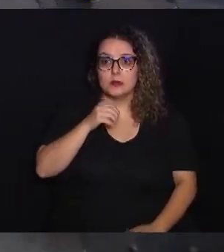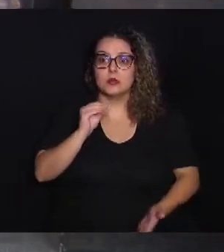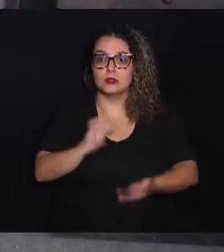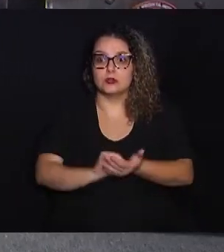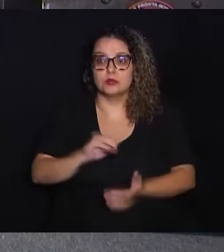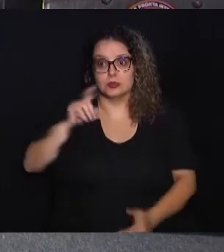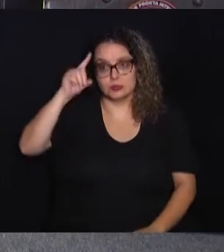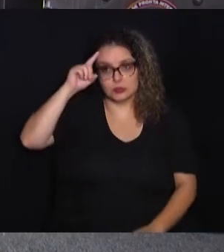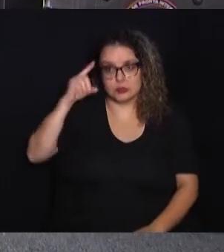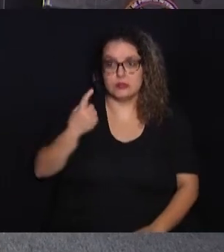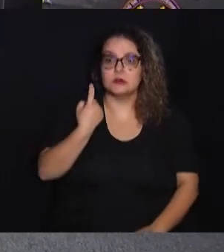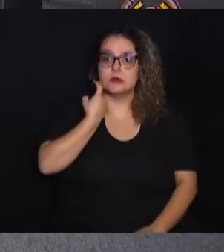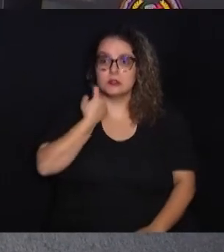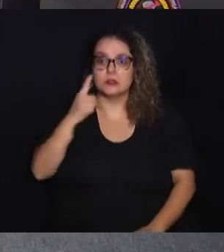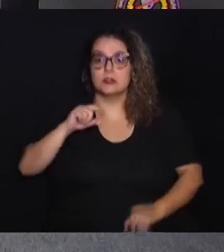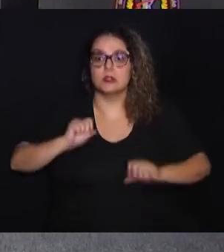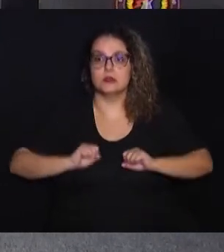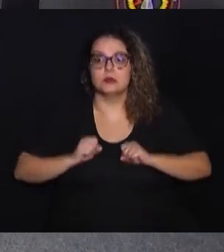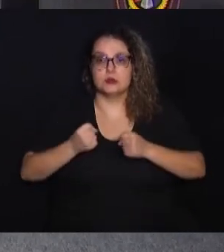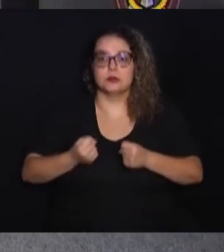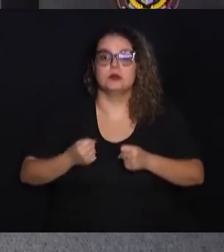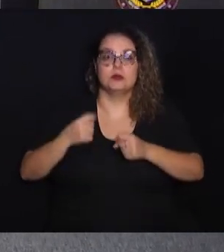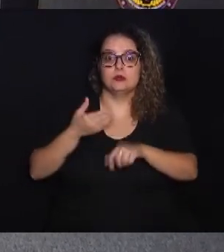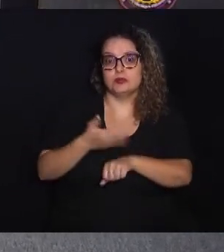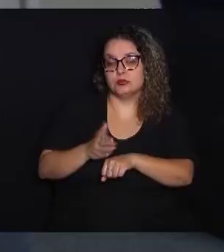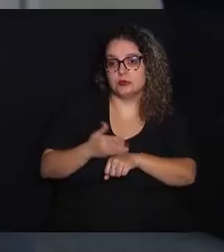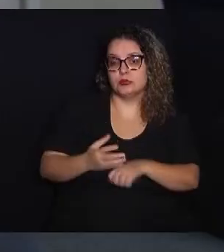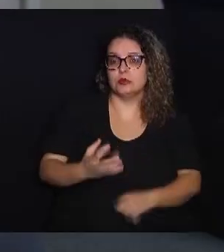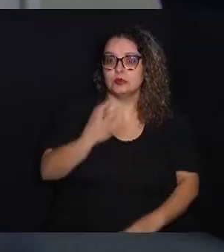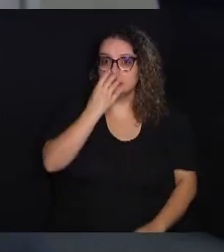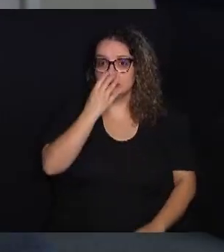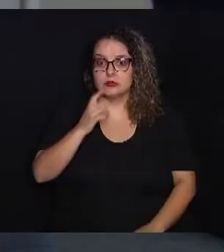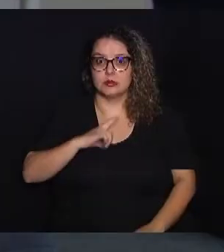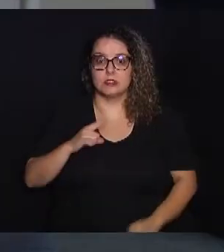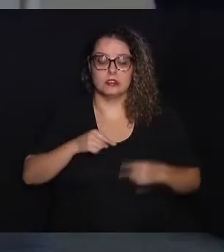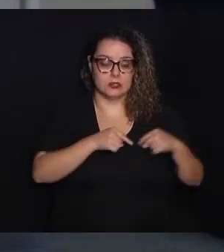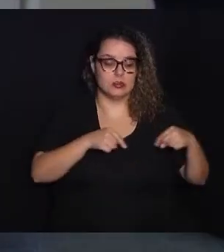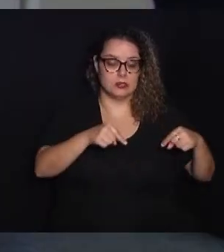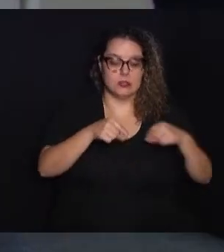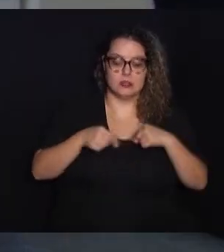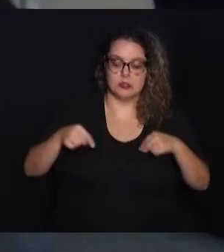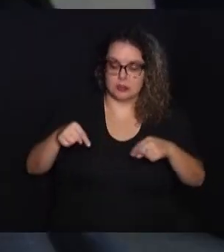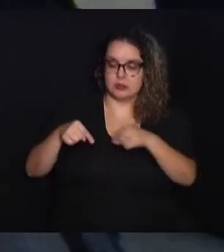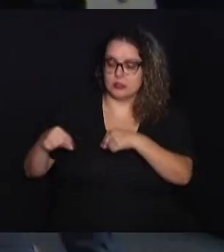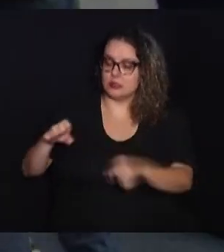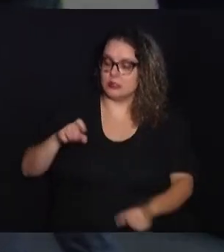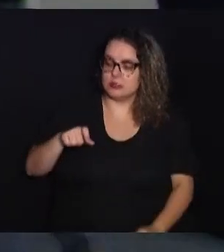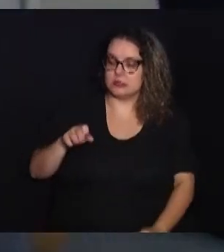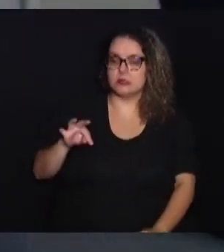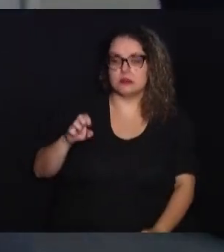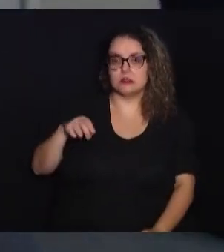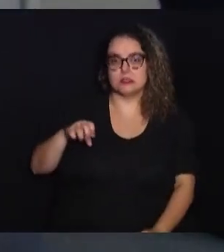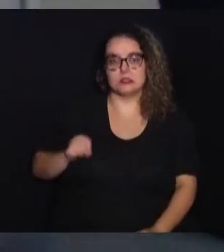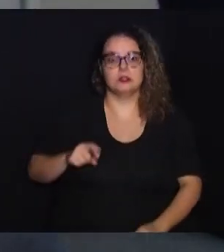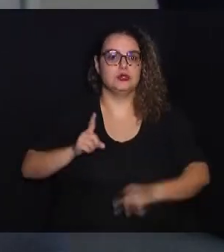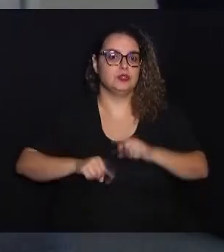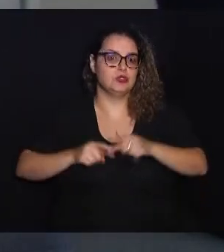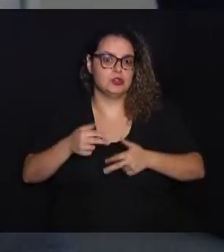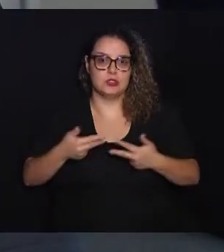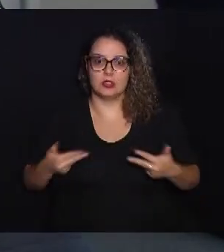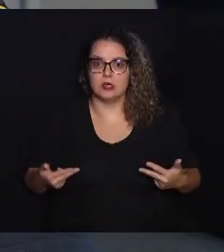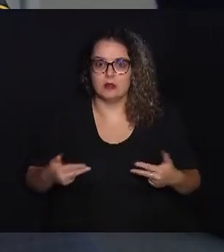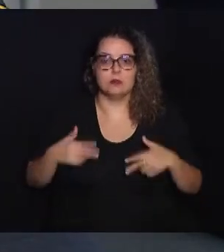o último dia, sexta-feira, é um dia dedicado ao torneio de cães. Nós temos estandes que trazem as novidades de